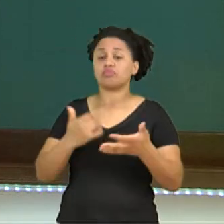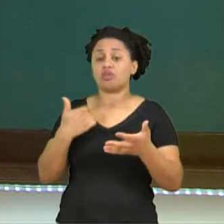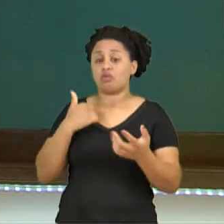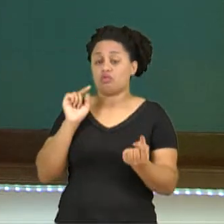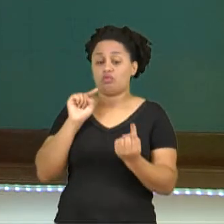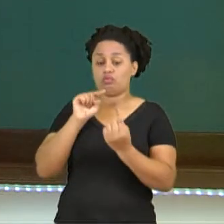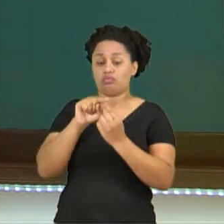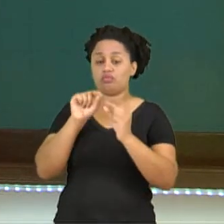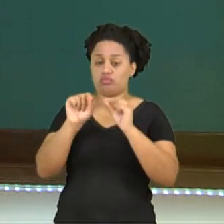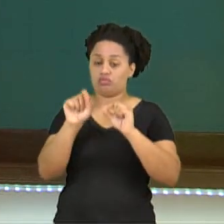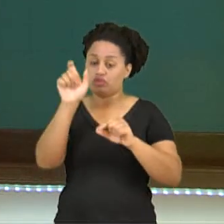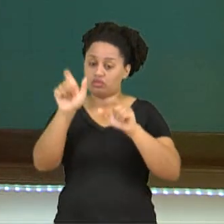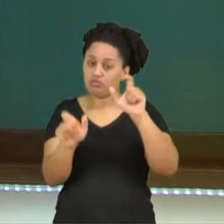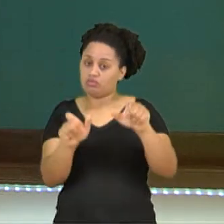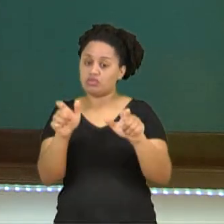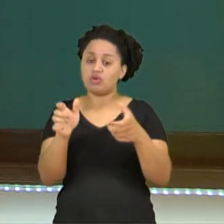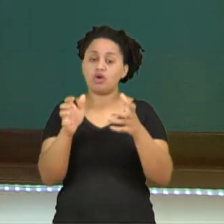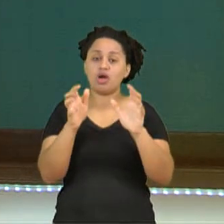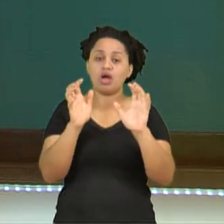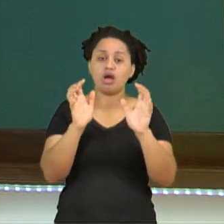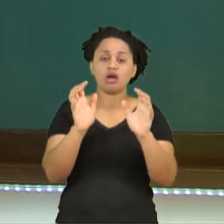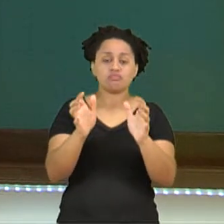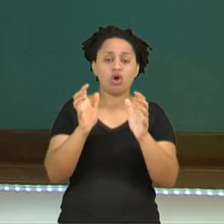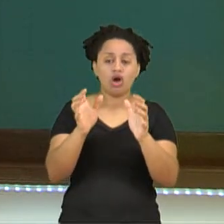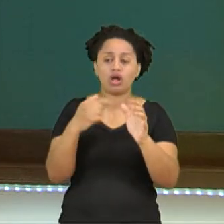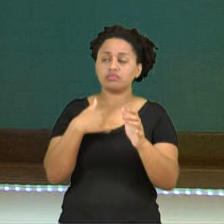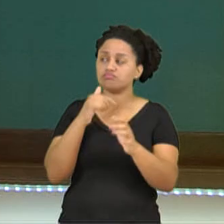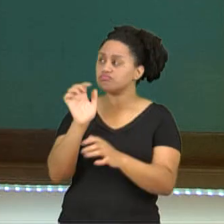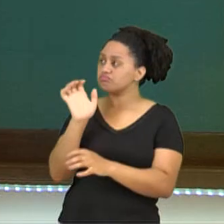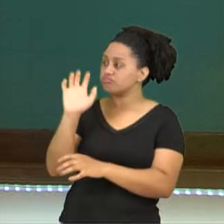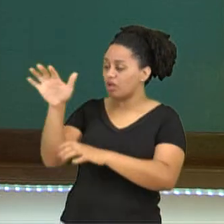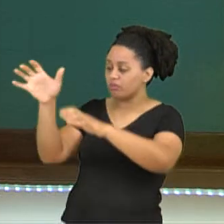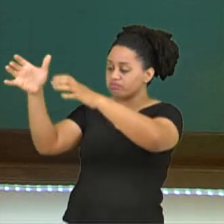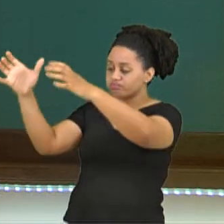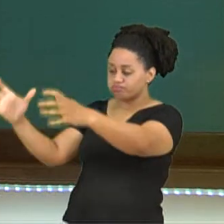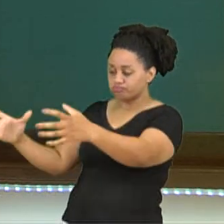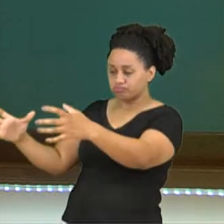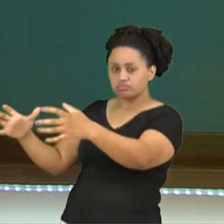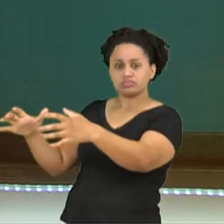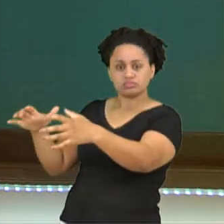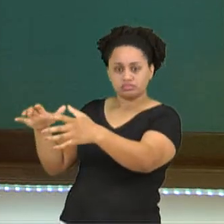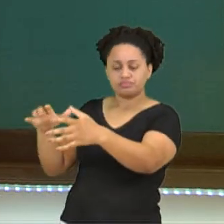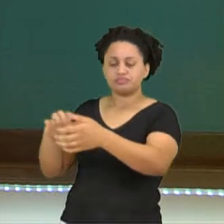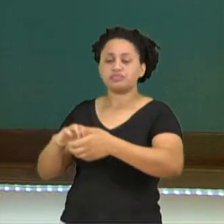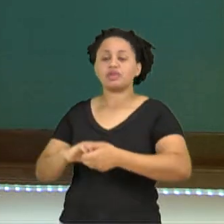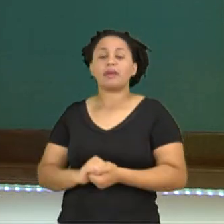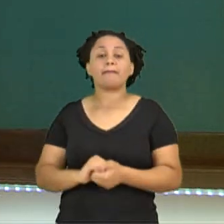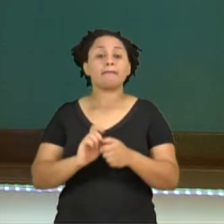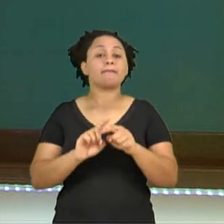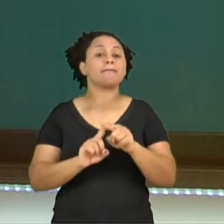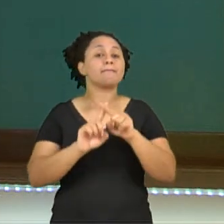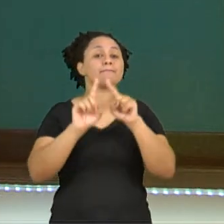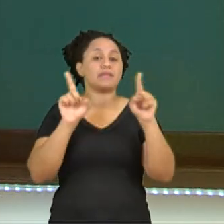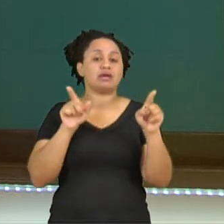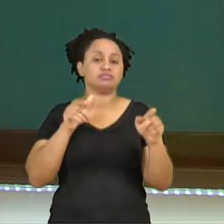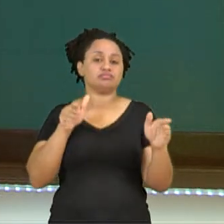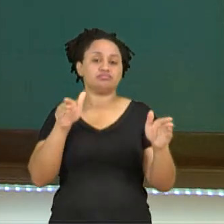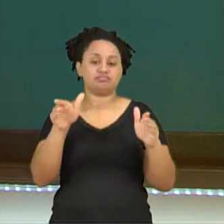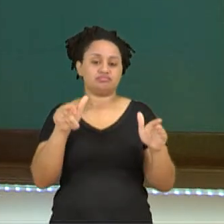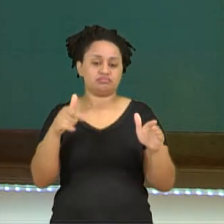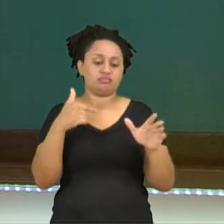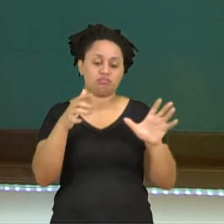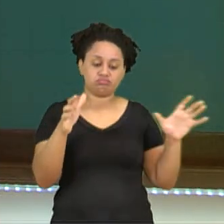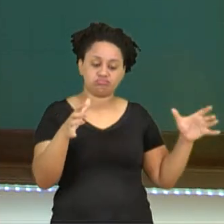os jogadores jogassem essa bola naquele cesto. Só que nessa época o cesto